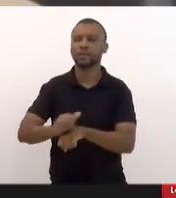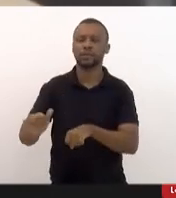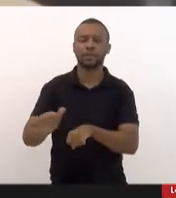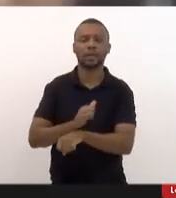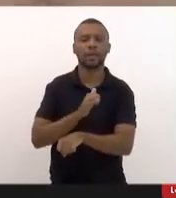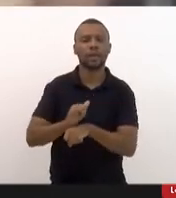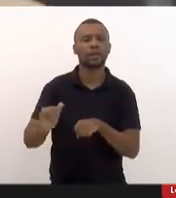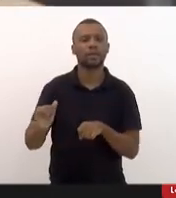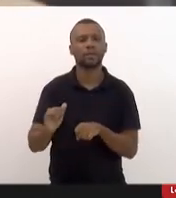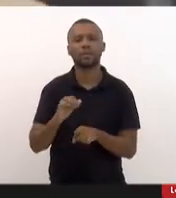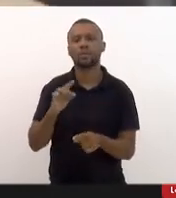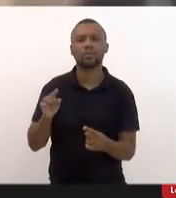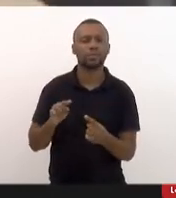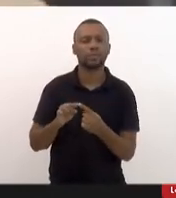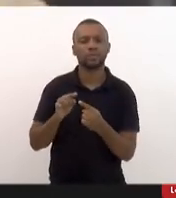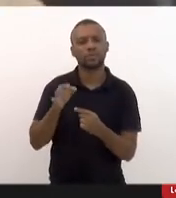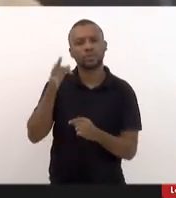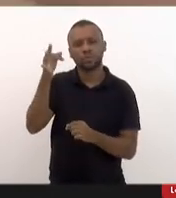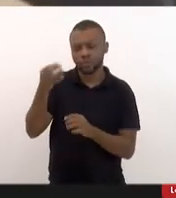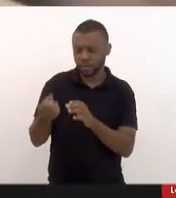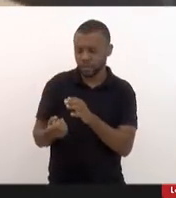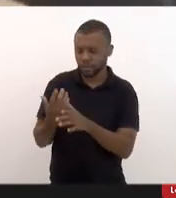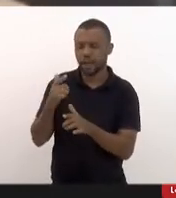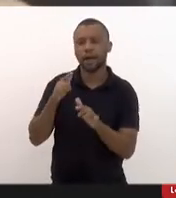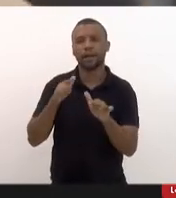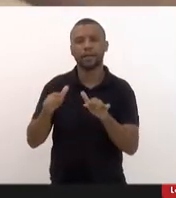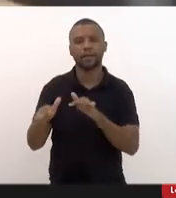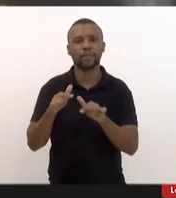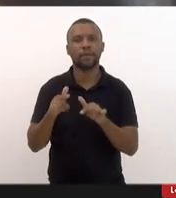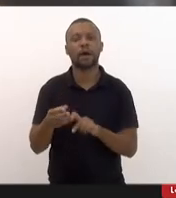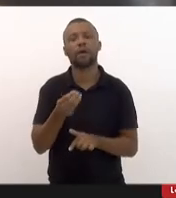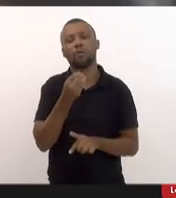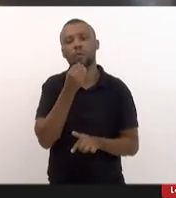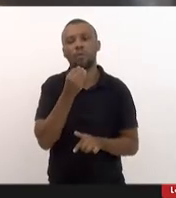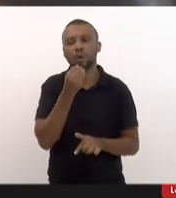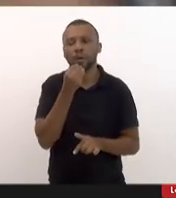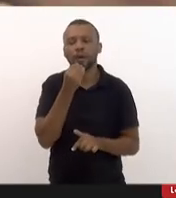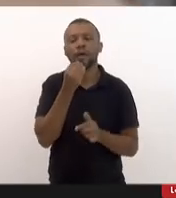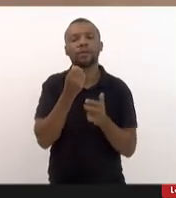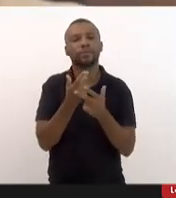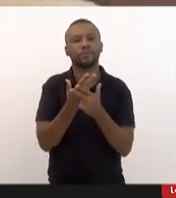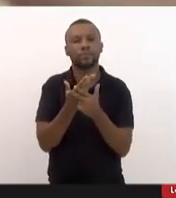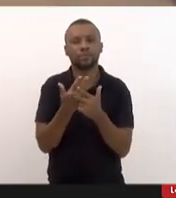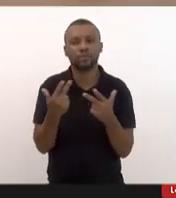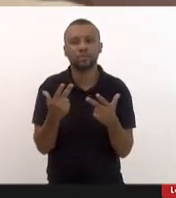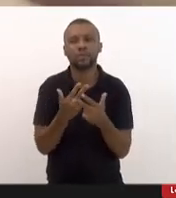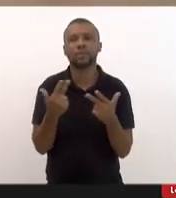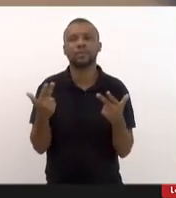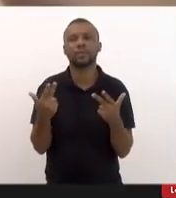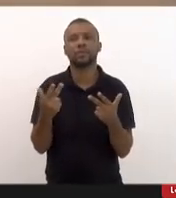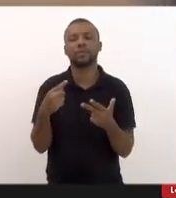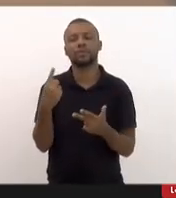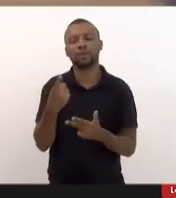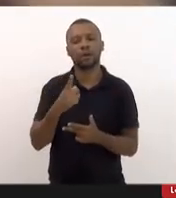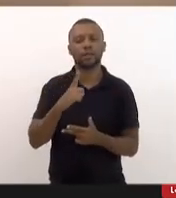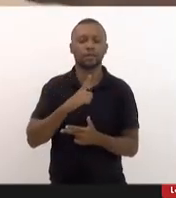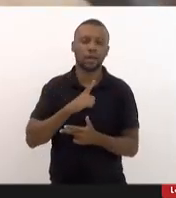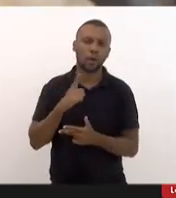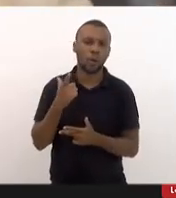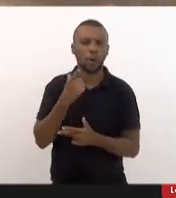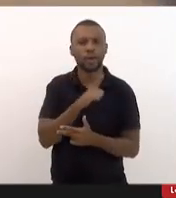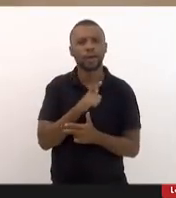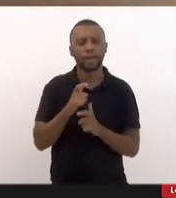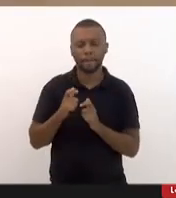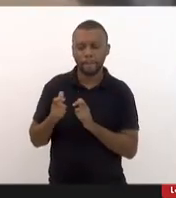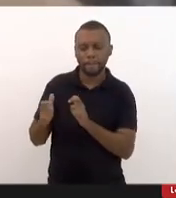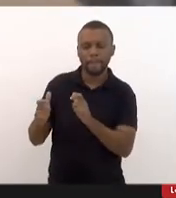para empresas ou complexos ou centros de logística ou atividades industriais que possam ser localizadas